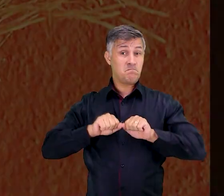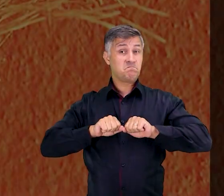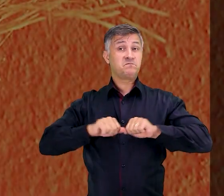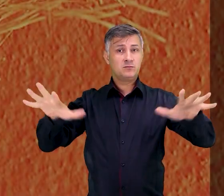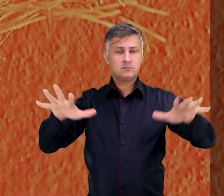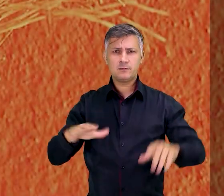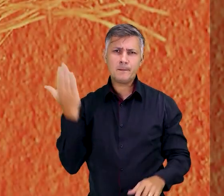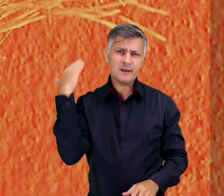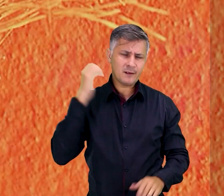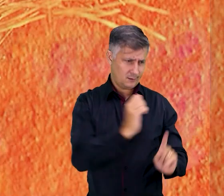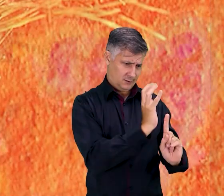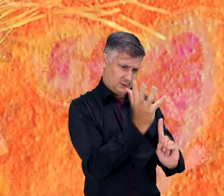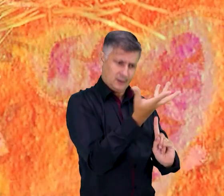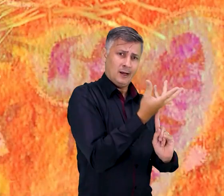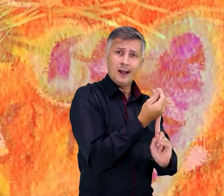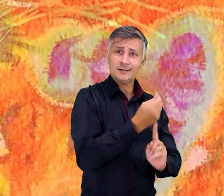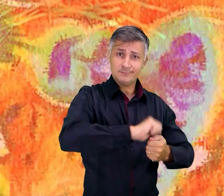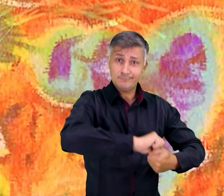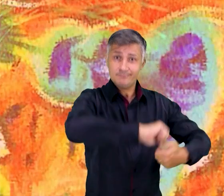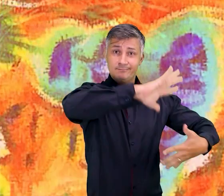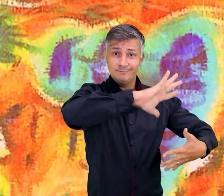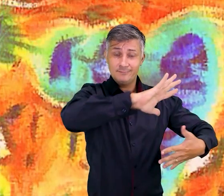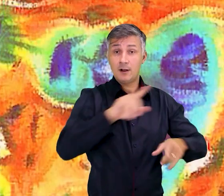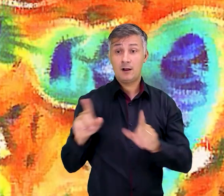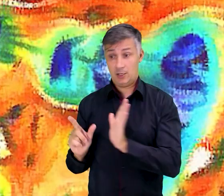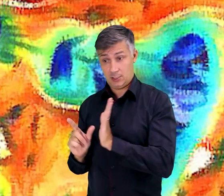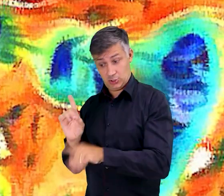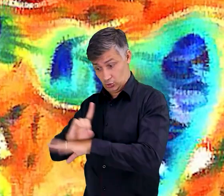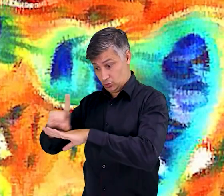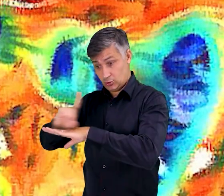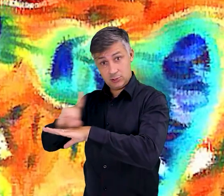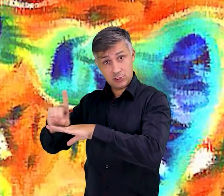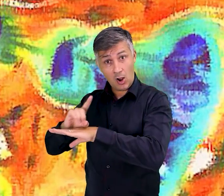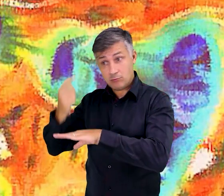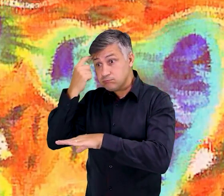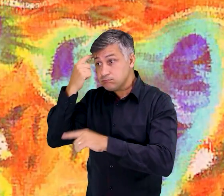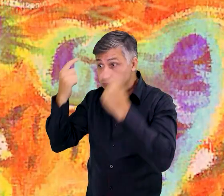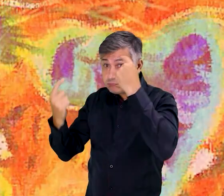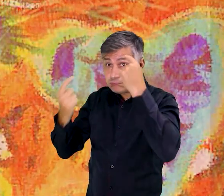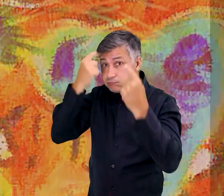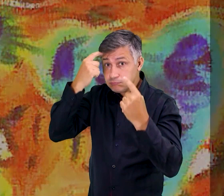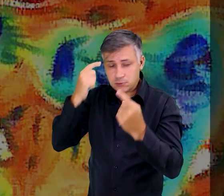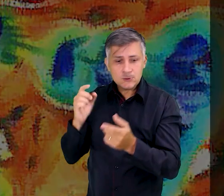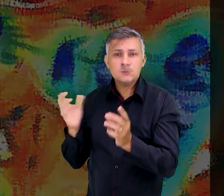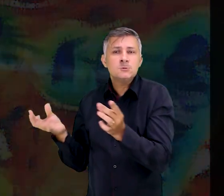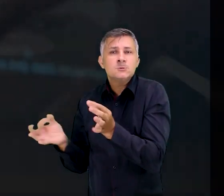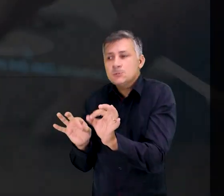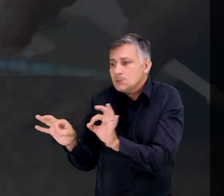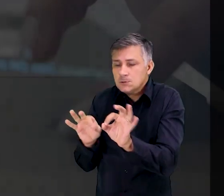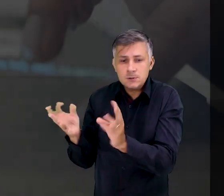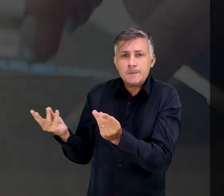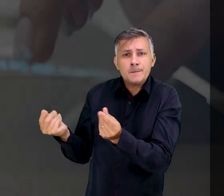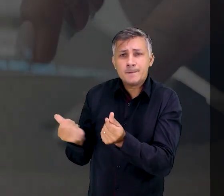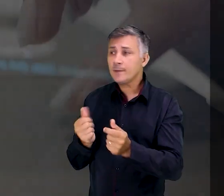paralelo ao período da arte contemporânea, o digital, com a sua estrutura física e sua programação intelectual, foi se sofisticando,